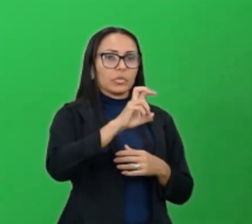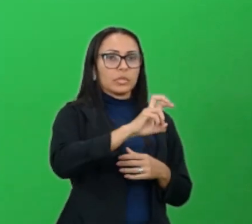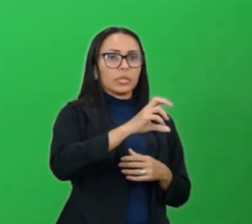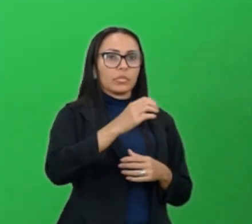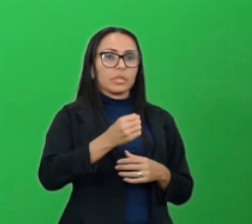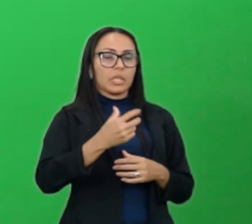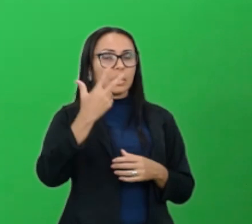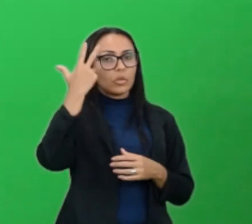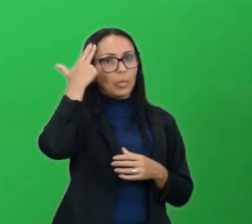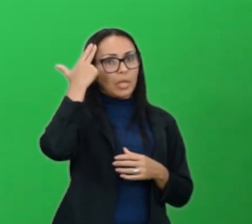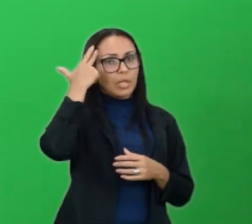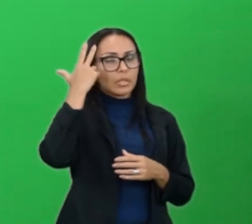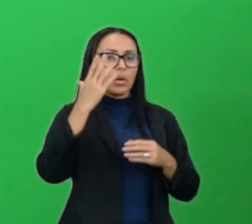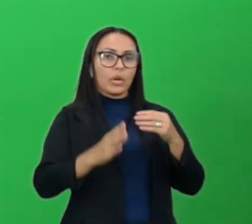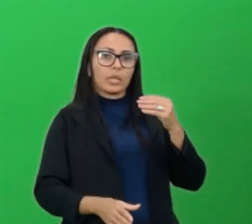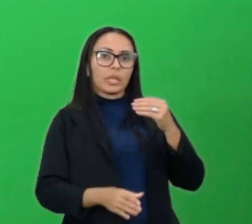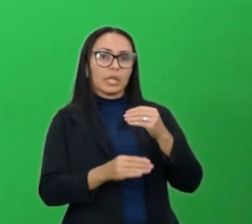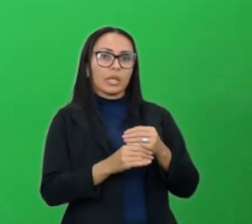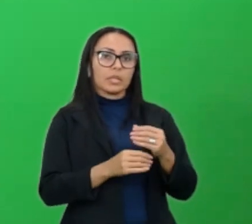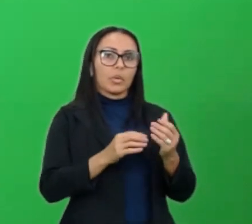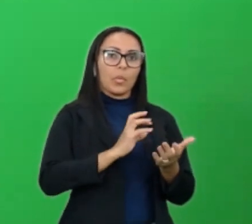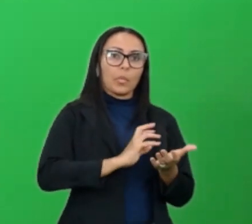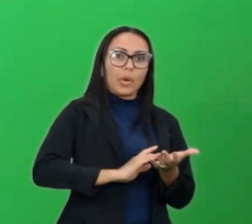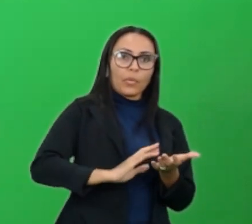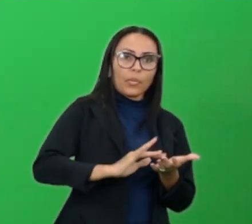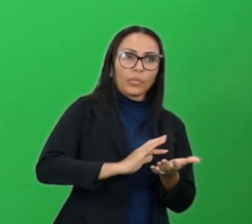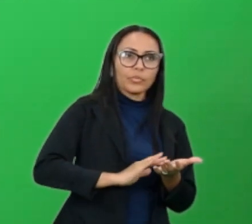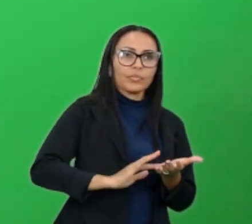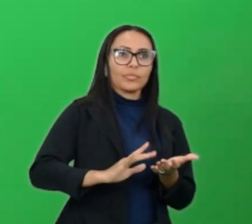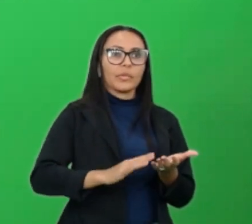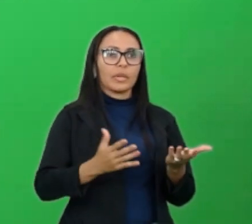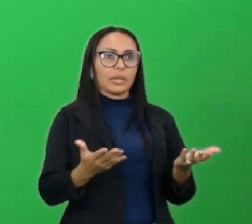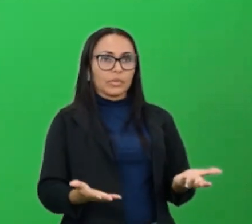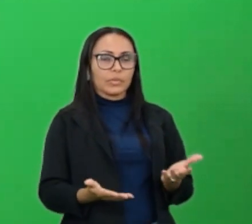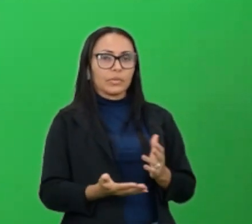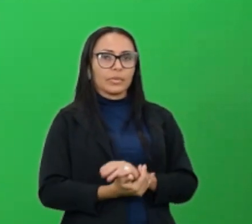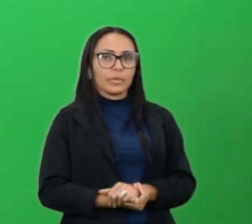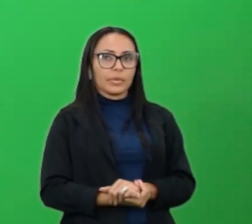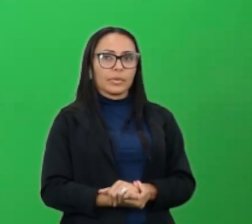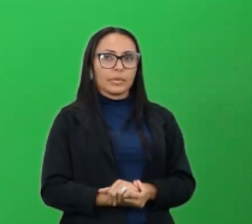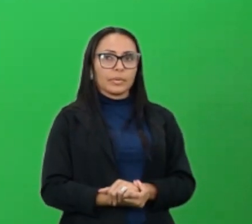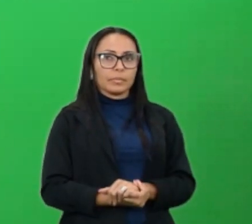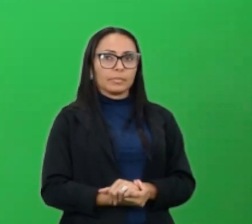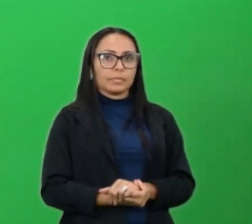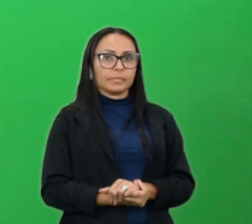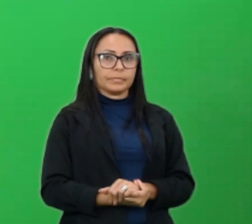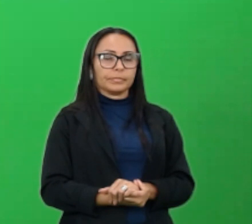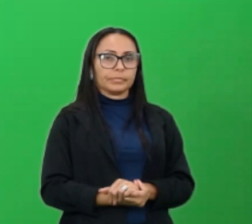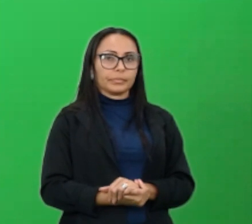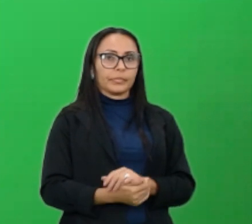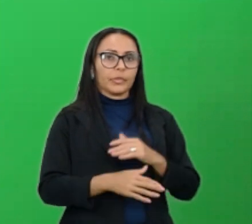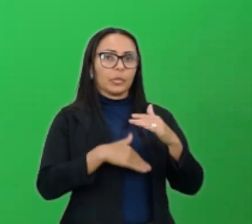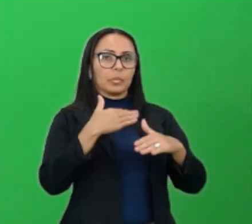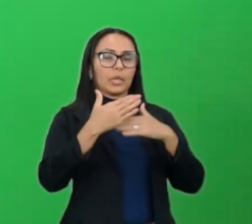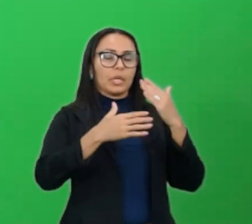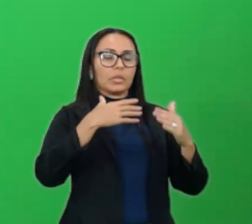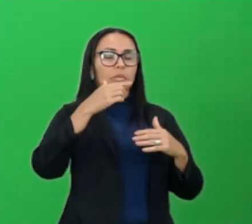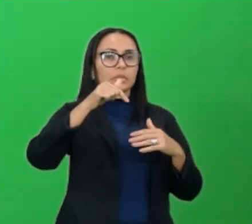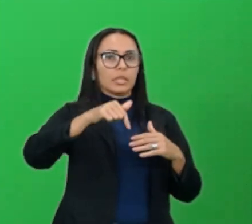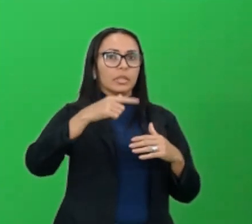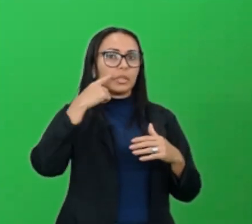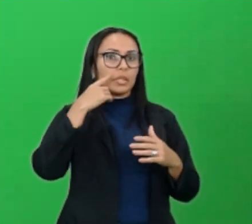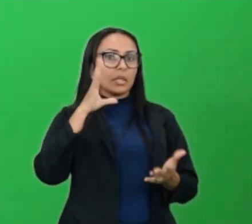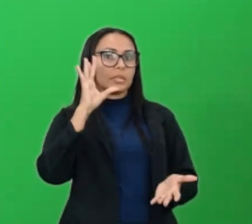agregação para cálculo do indicador propriamente dito. No passo 7, a análise de incerteza e sensibilidade dos